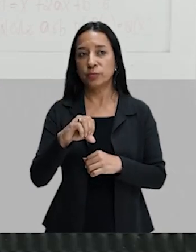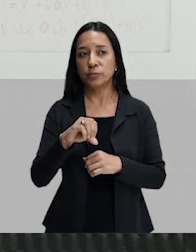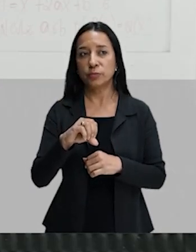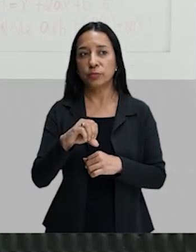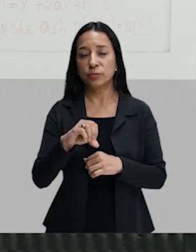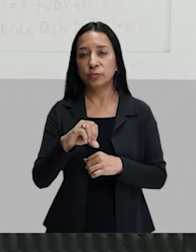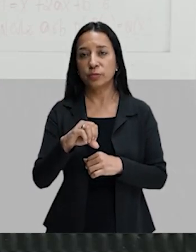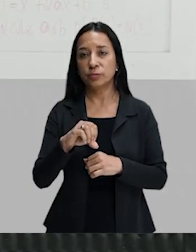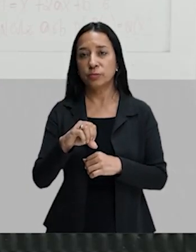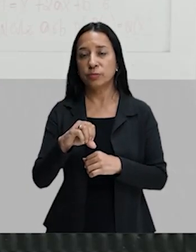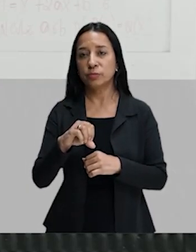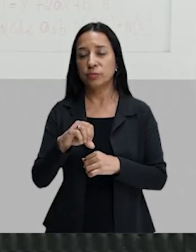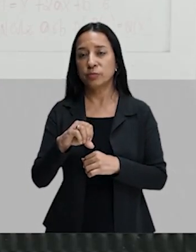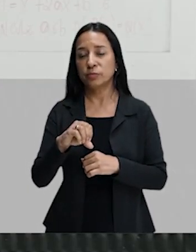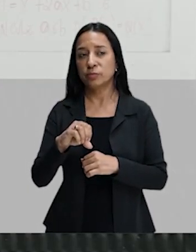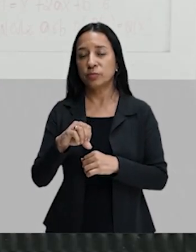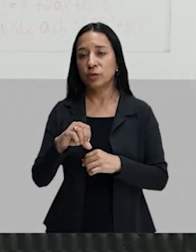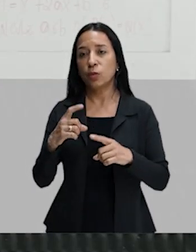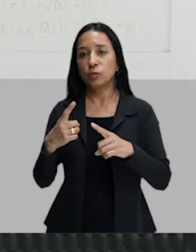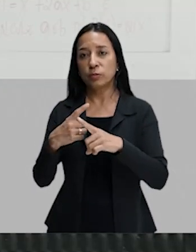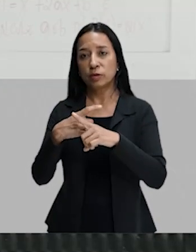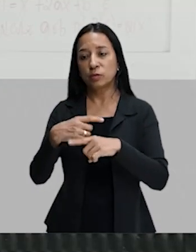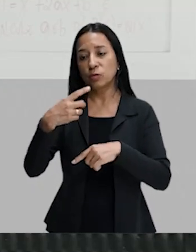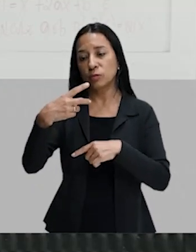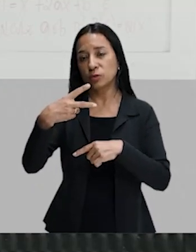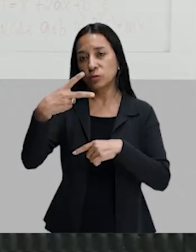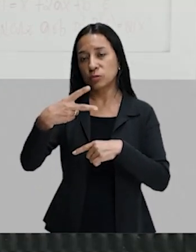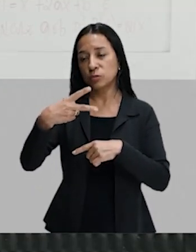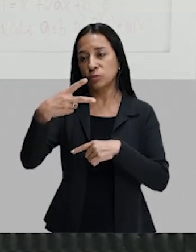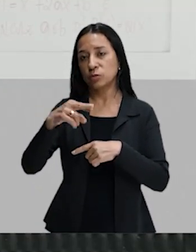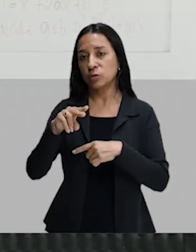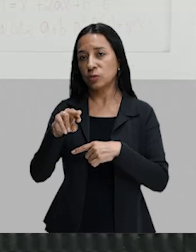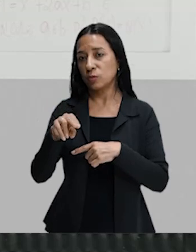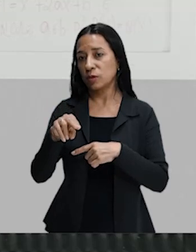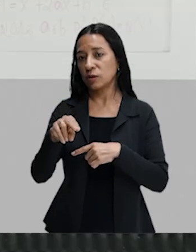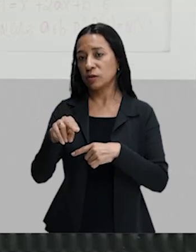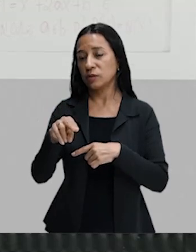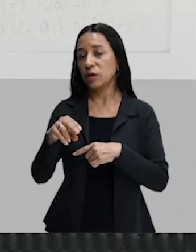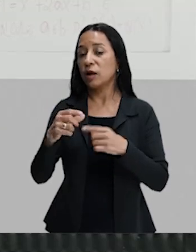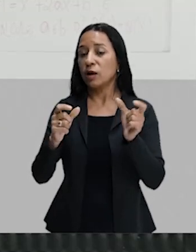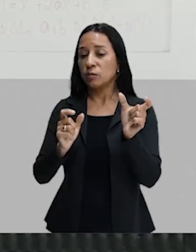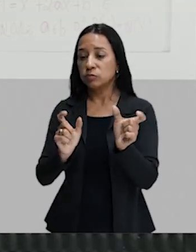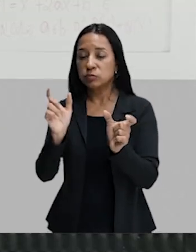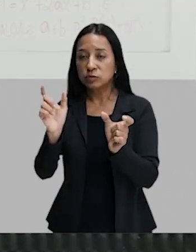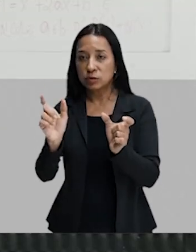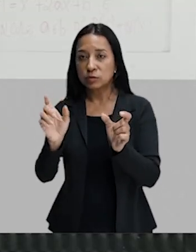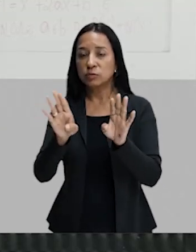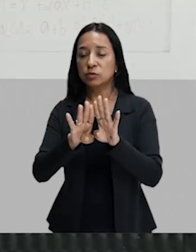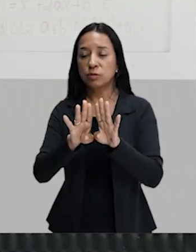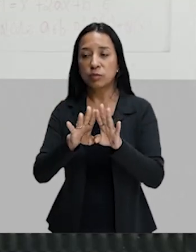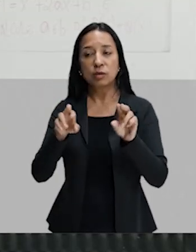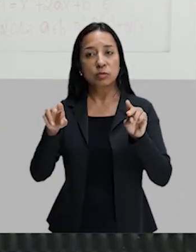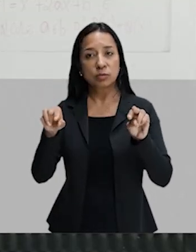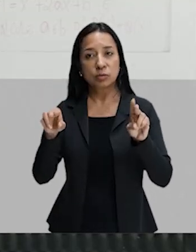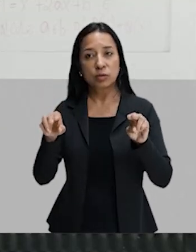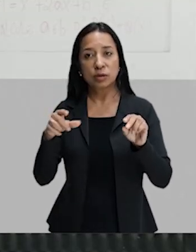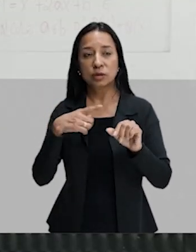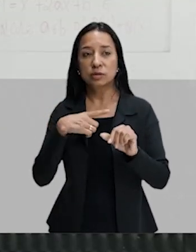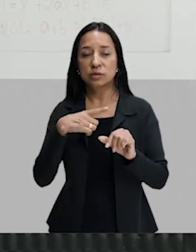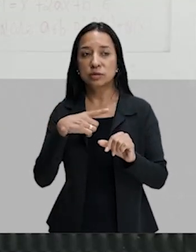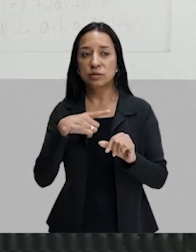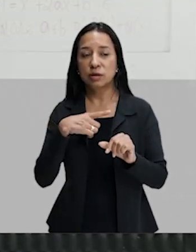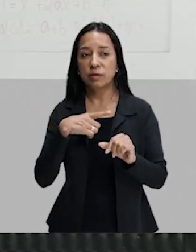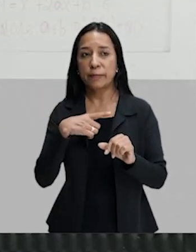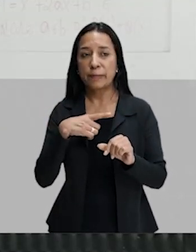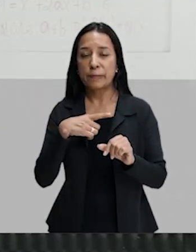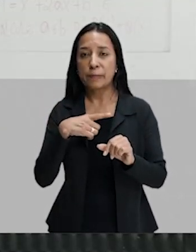esse polinômio é igual a esse, os termos independentes também são iguais. Tá? Então você tem automaticamente que